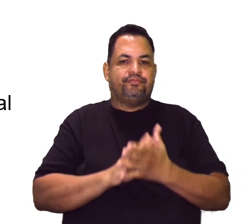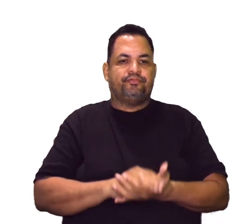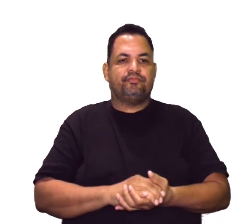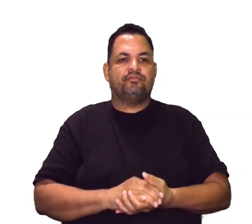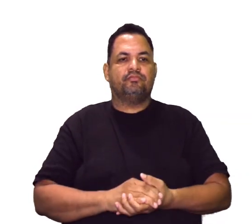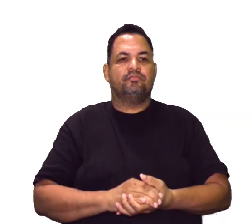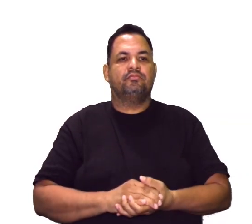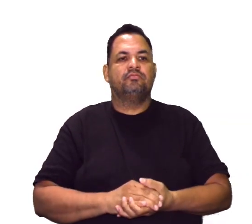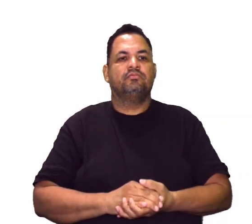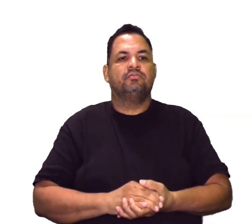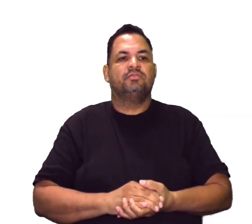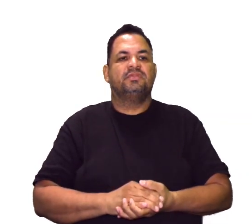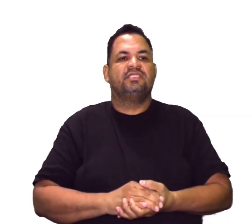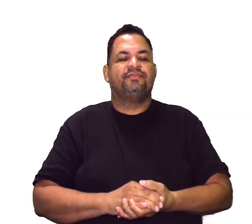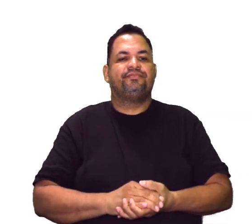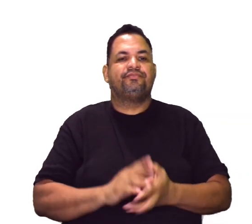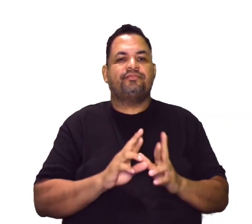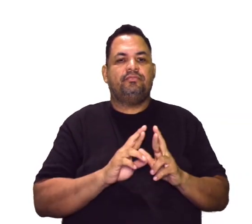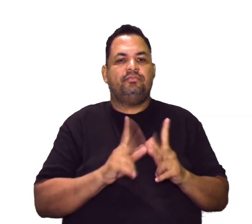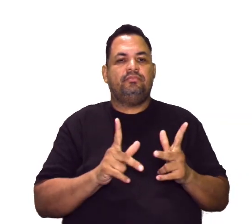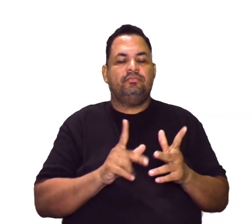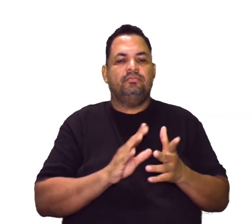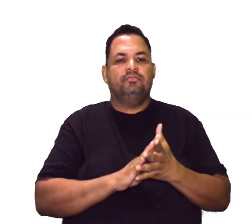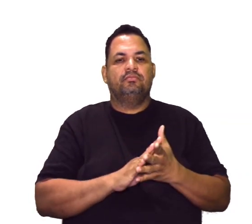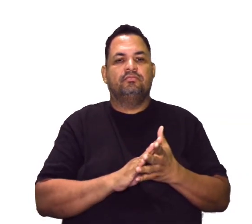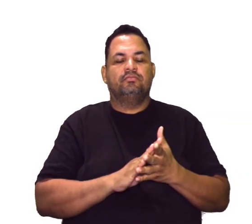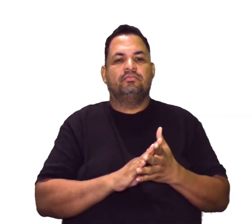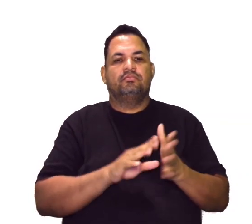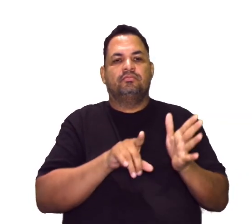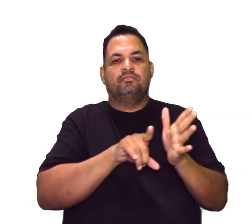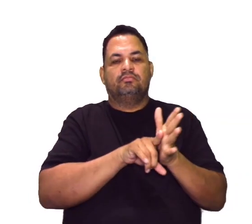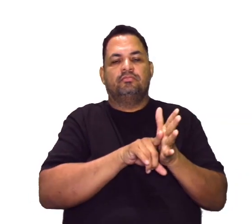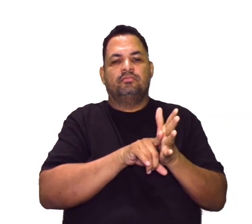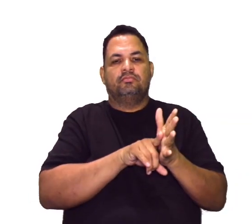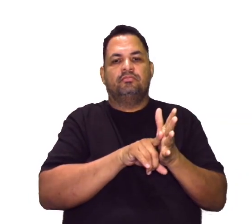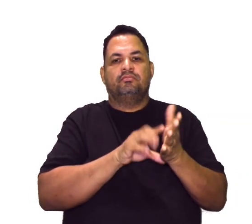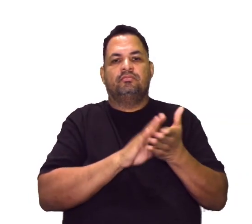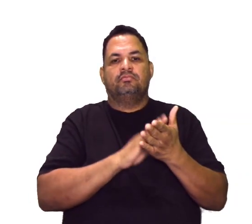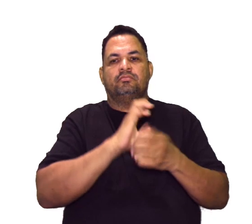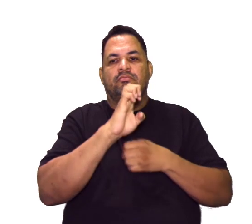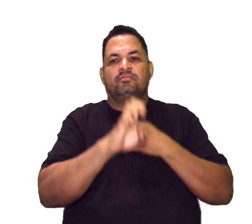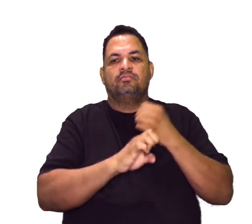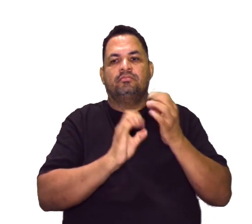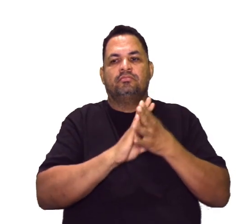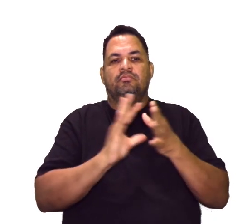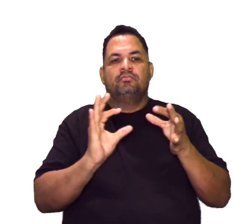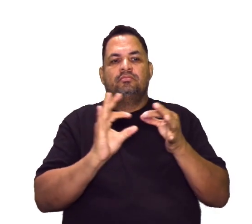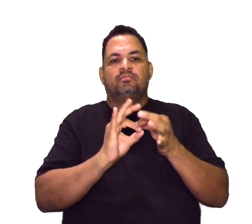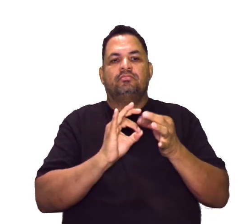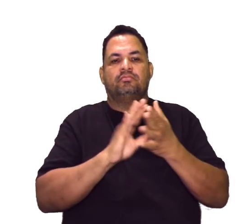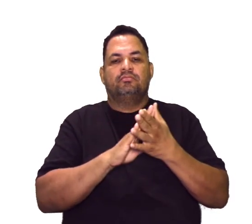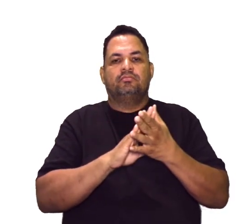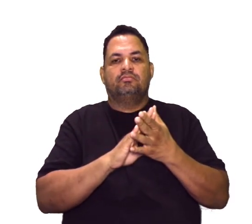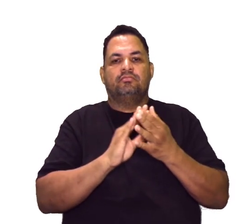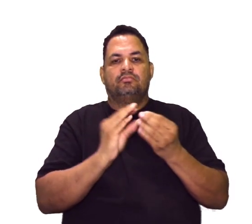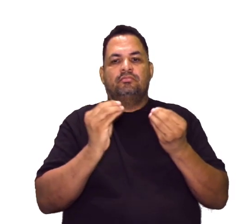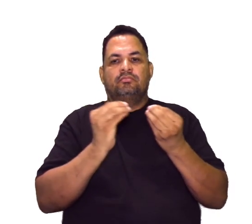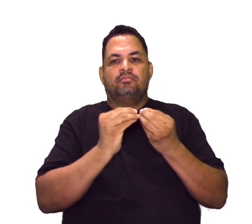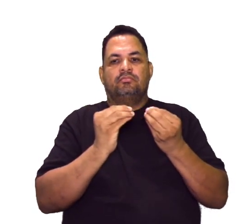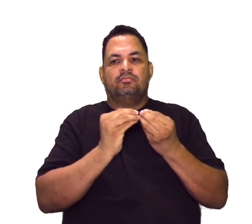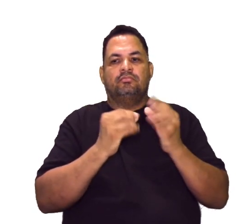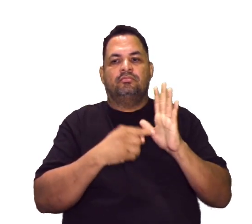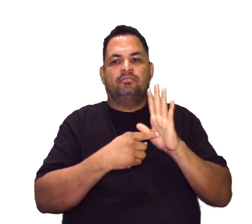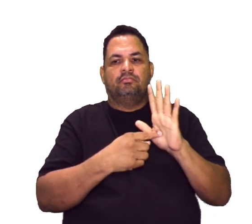dá, olha aí, diferença de eletronegatividade entre os átomos que estão diretamente ligados.